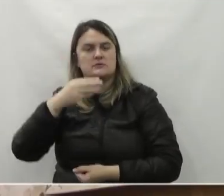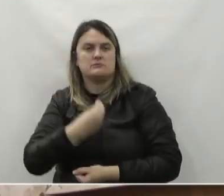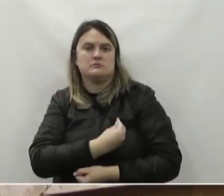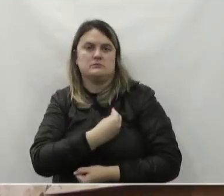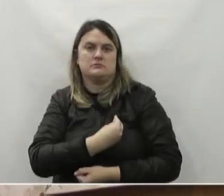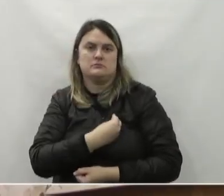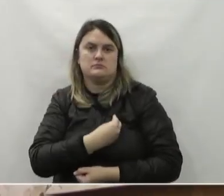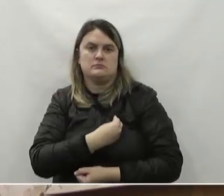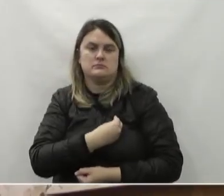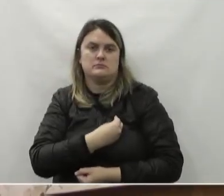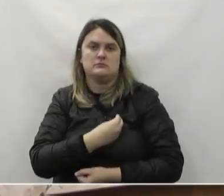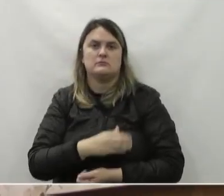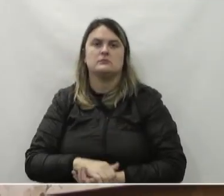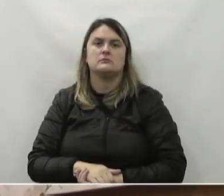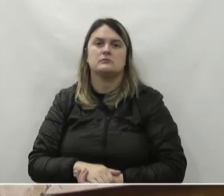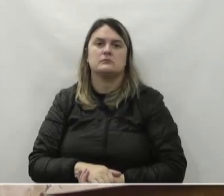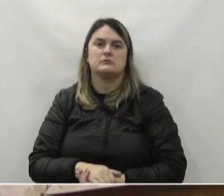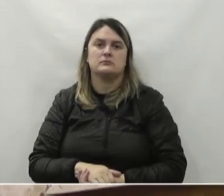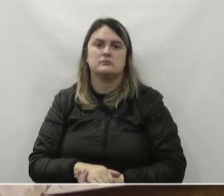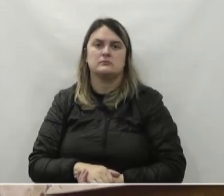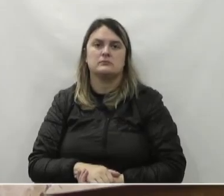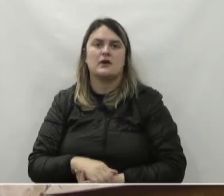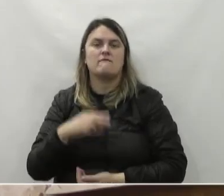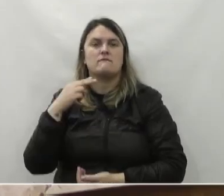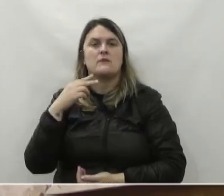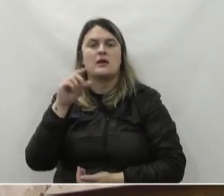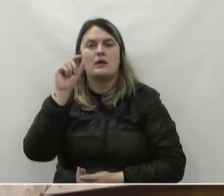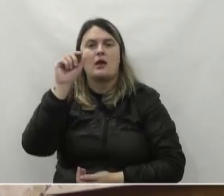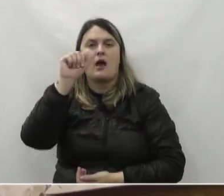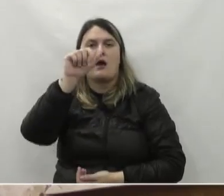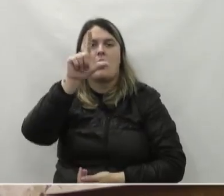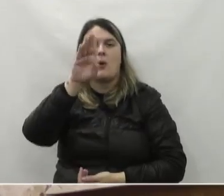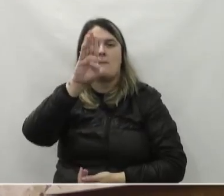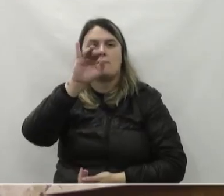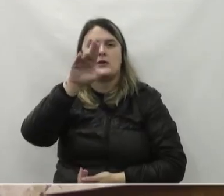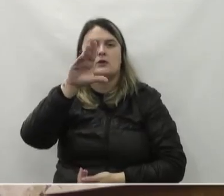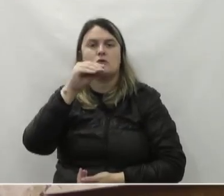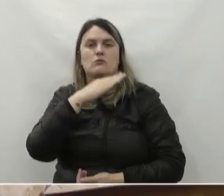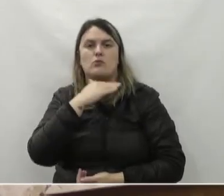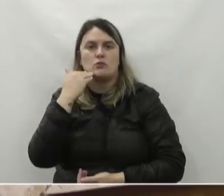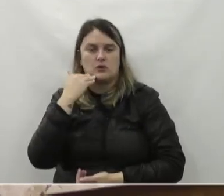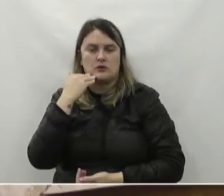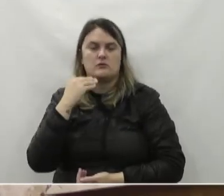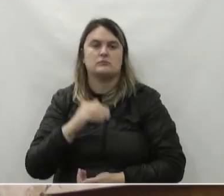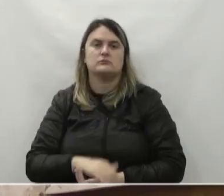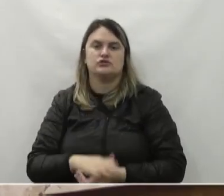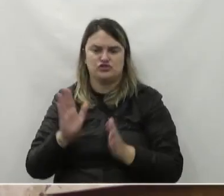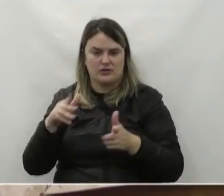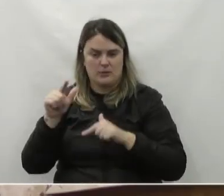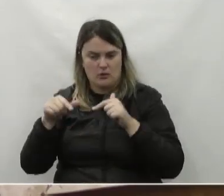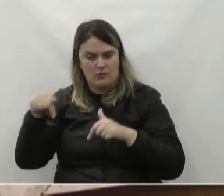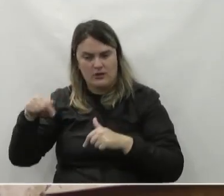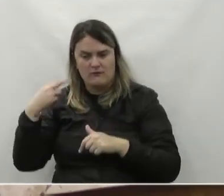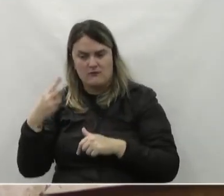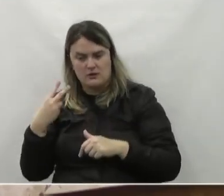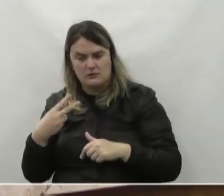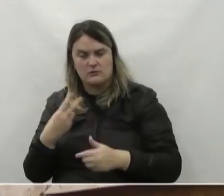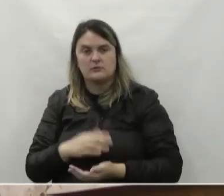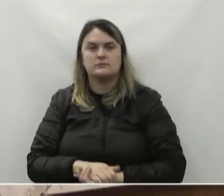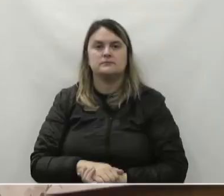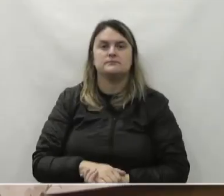cemitério, o falecido Albino, aí, foi vereador aí junto com, nessa casa